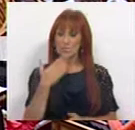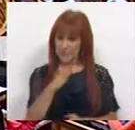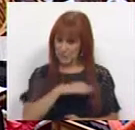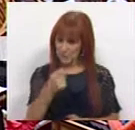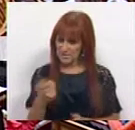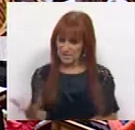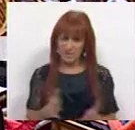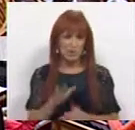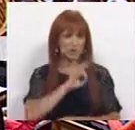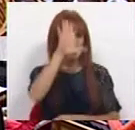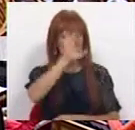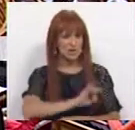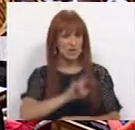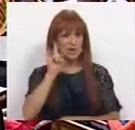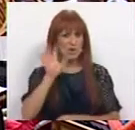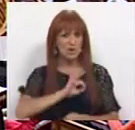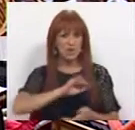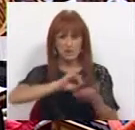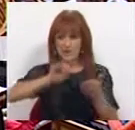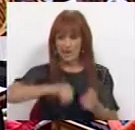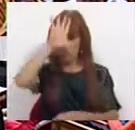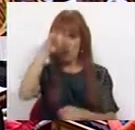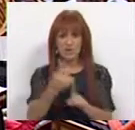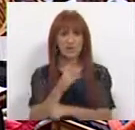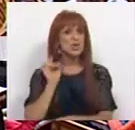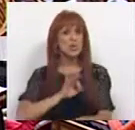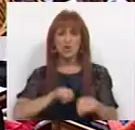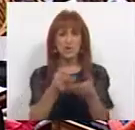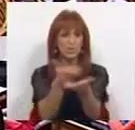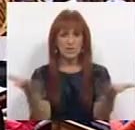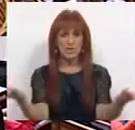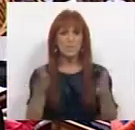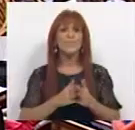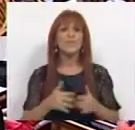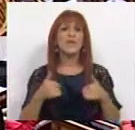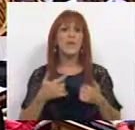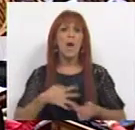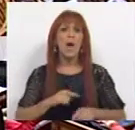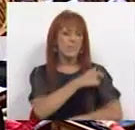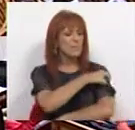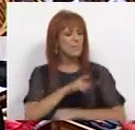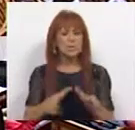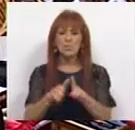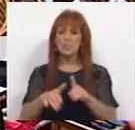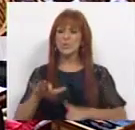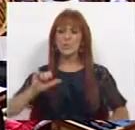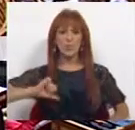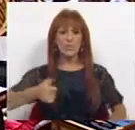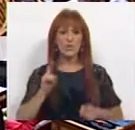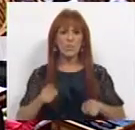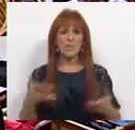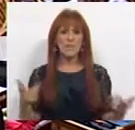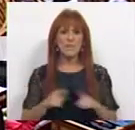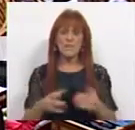Muito obrigada, Sr. Presidente, Sr. Ministro, Sra. e Srs. Secretários de Estado, Sras. e Srs. Deputados. Eu queria, em nome do Grupo Parlamentar Os Verdes,